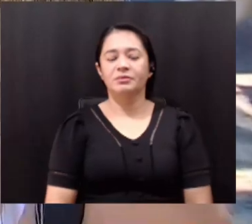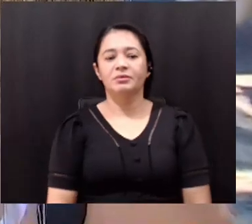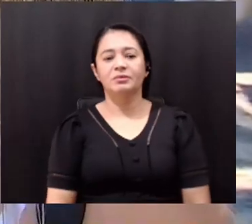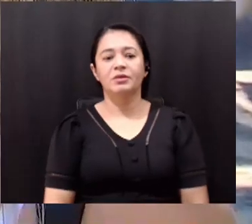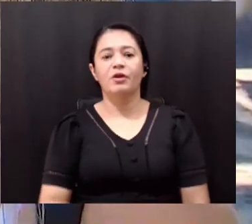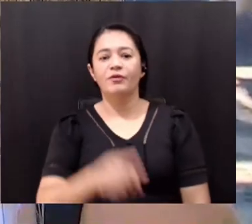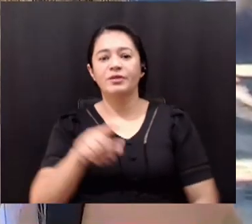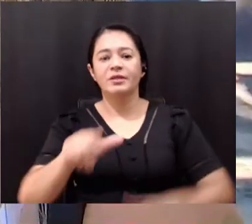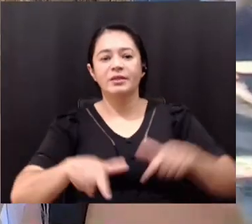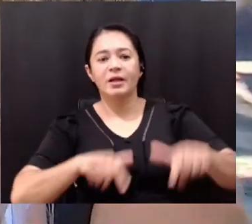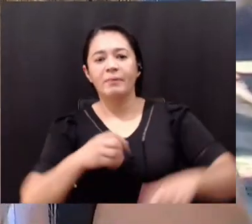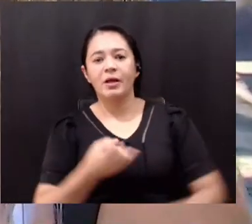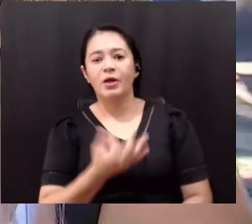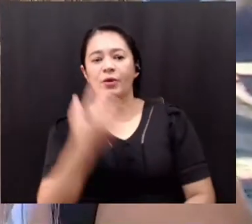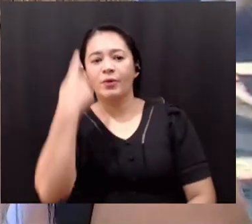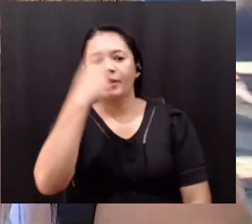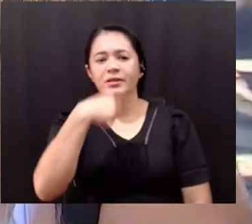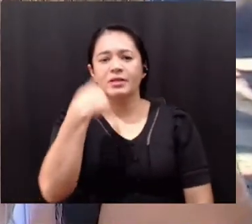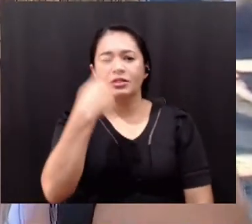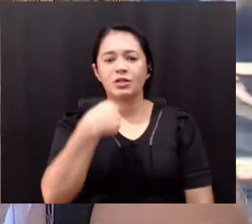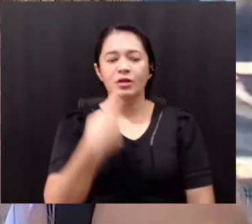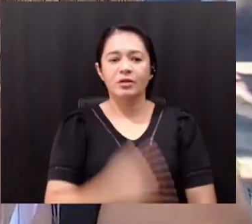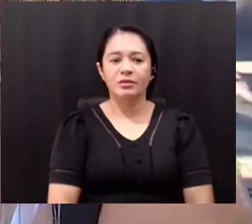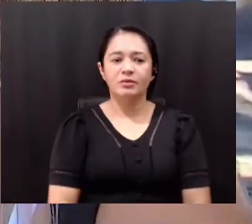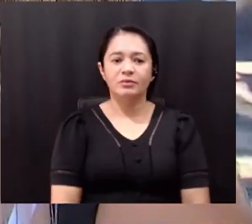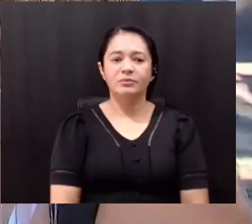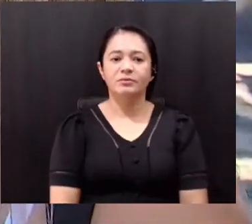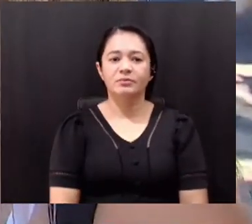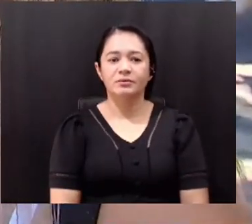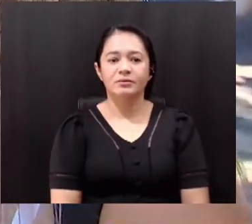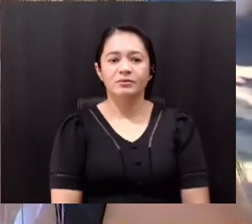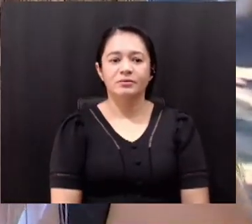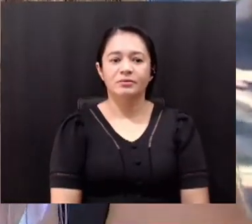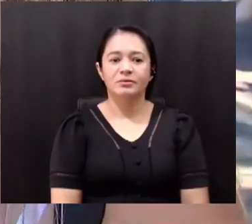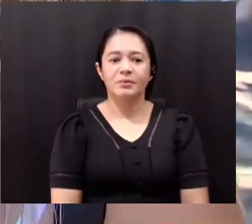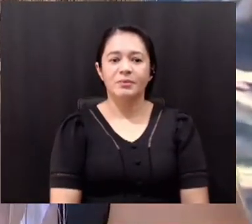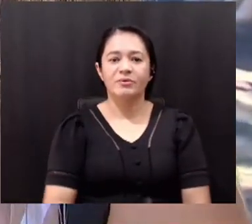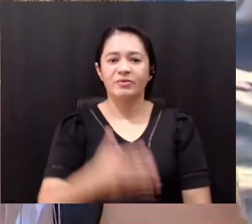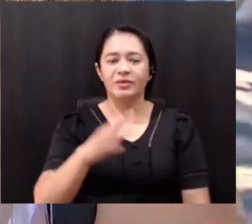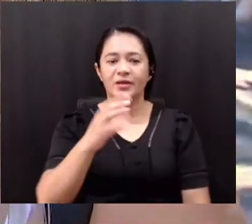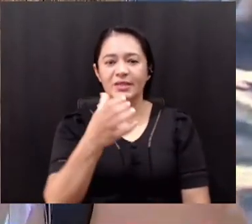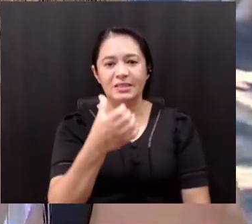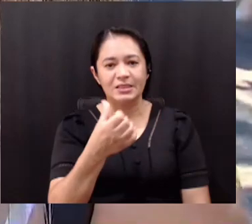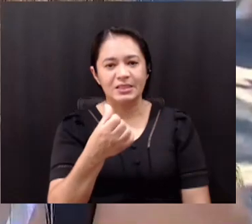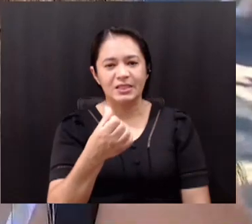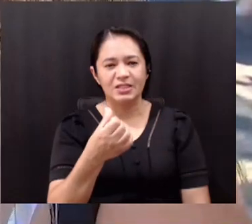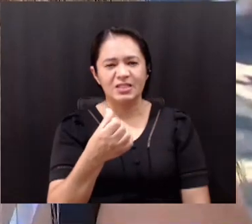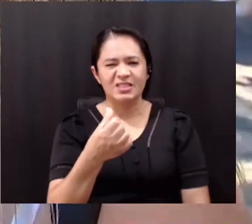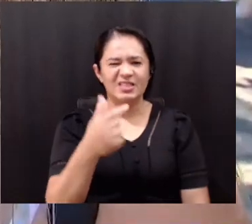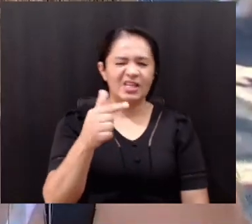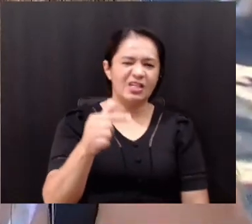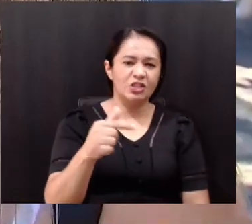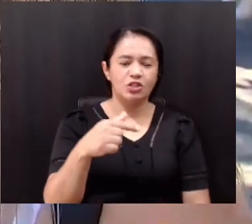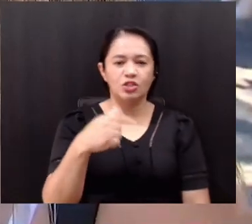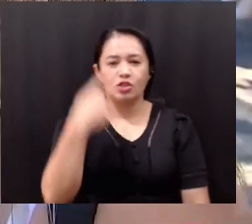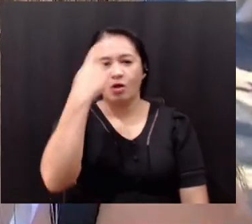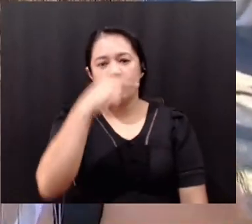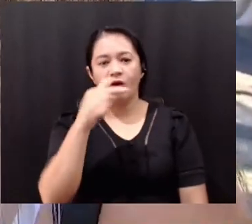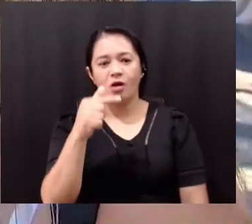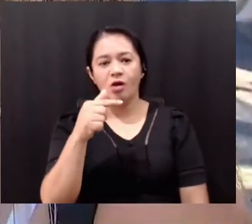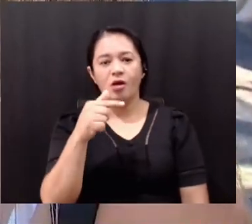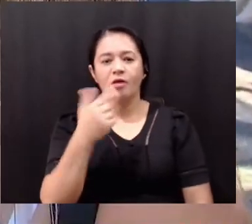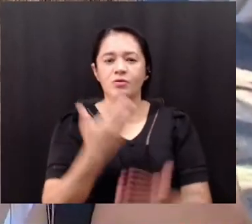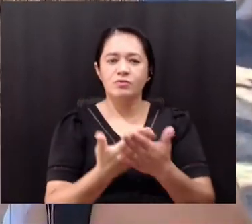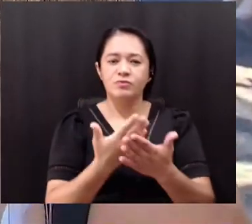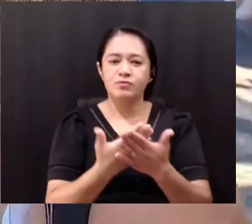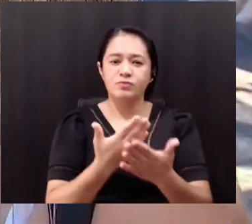por dia? São 6 horas e 20 por dia, né? E são 6 aulas corridas